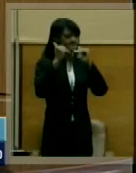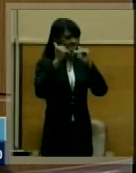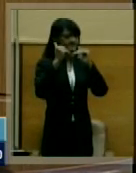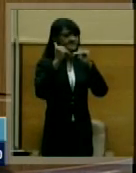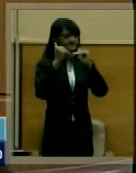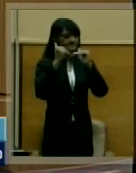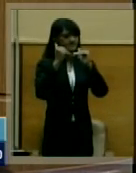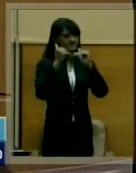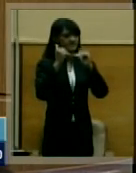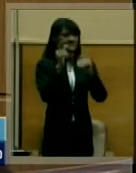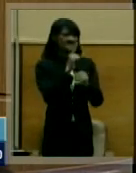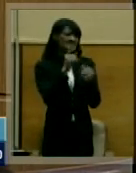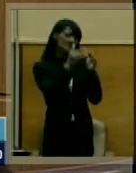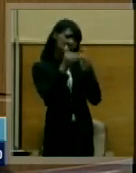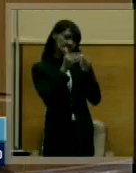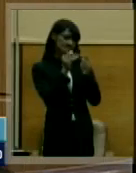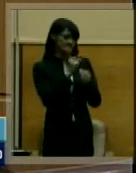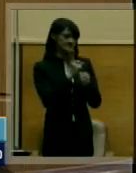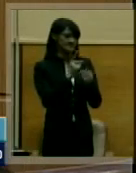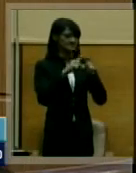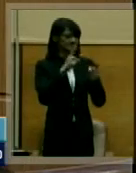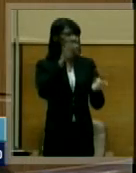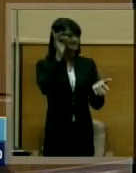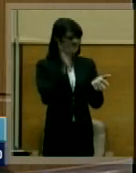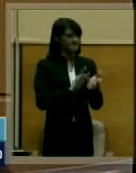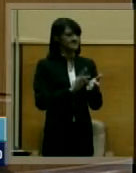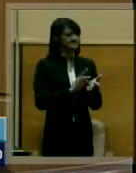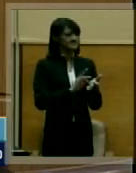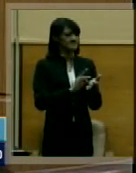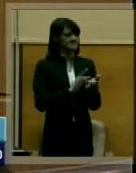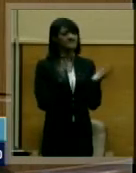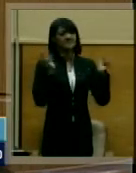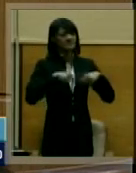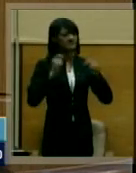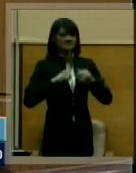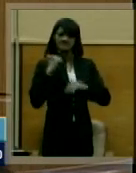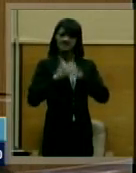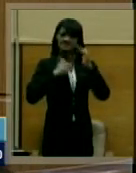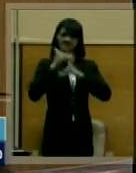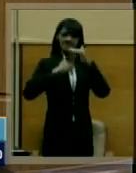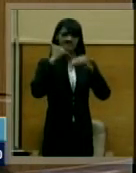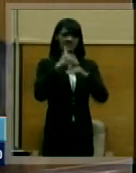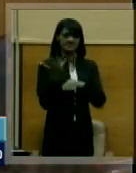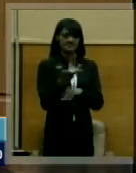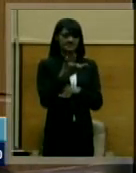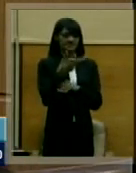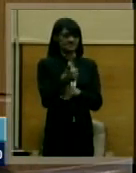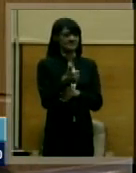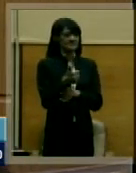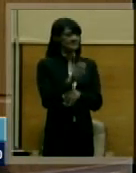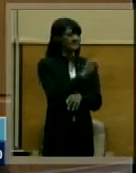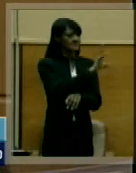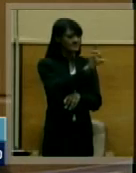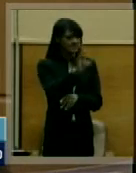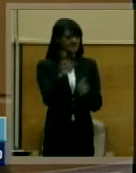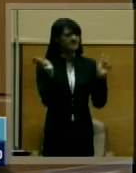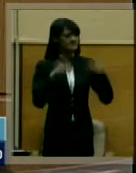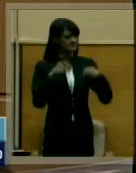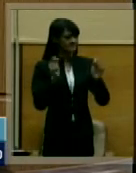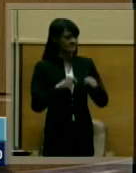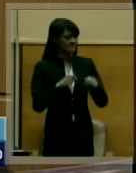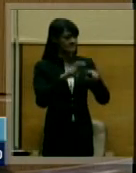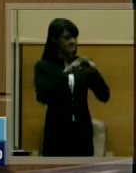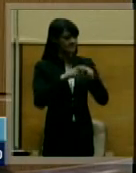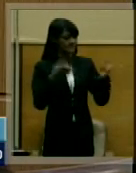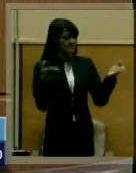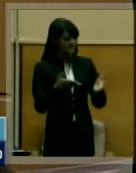Não com favores, mas com justas e equitativas condições de desenvolvimento de talentos e capacidades. Ocasiões como essa